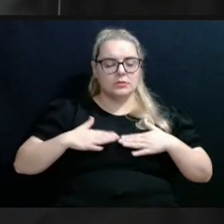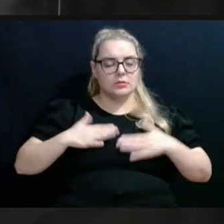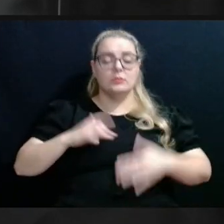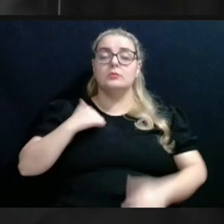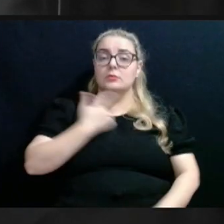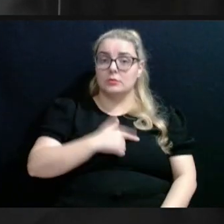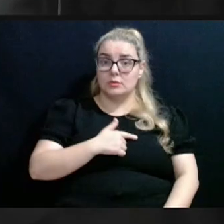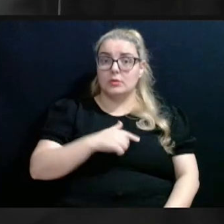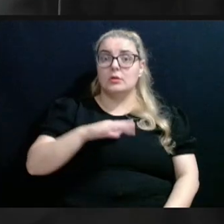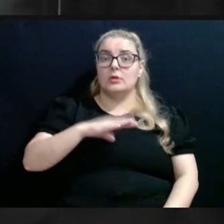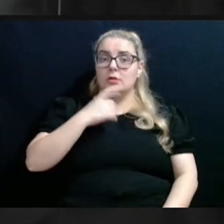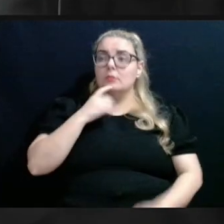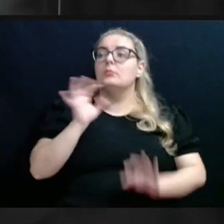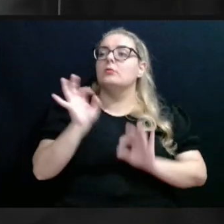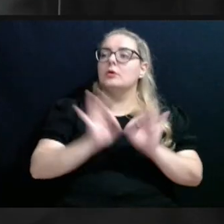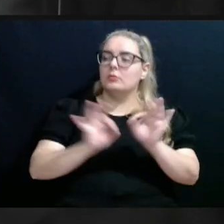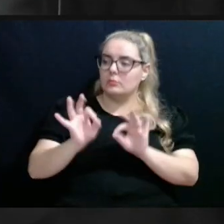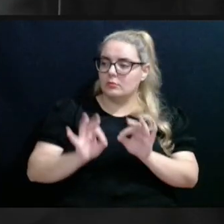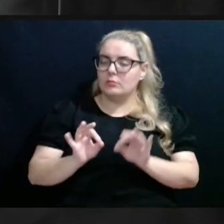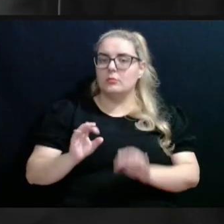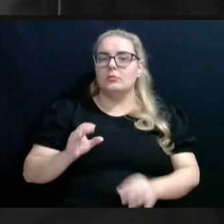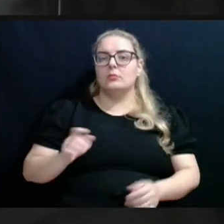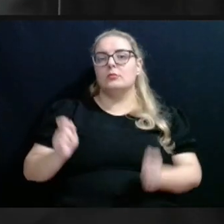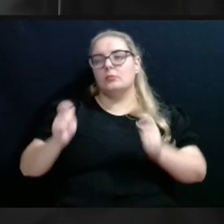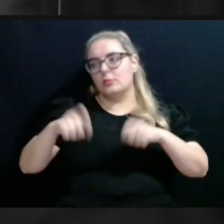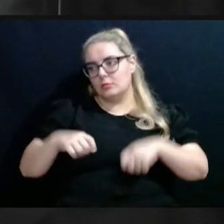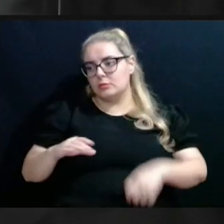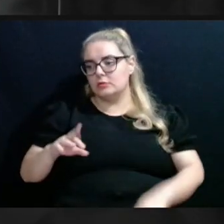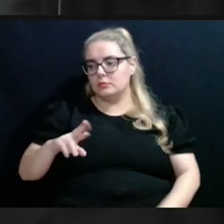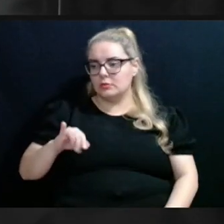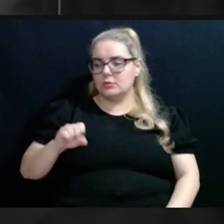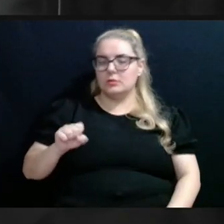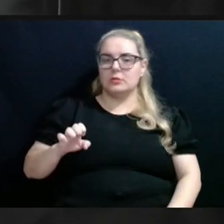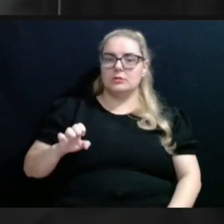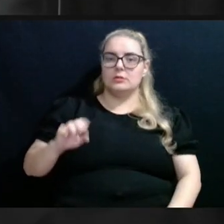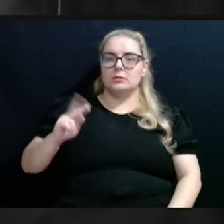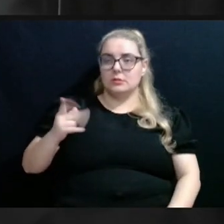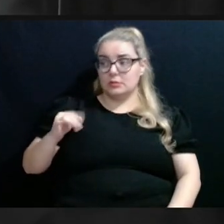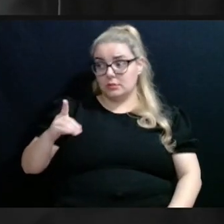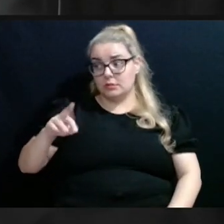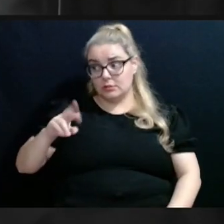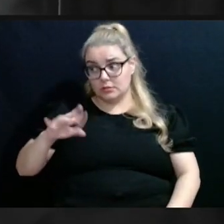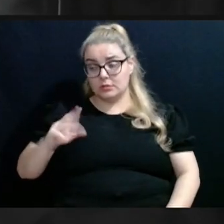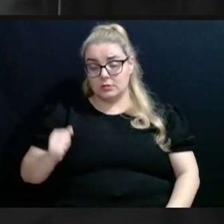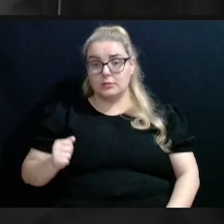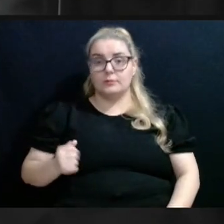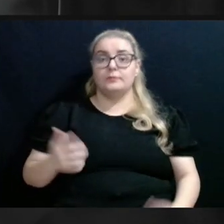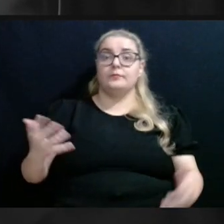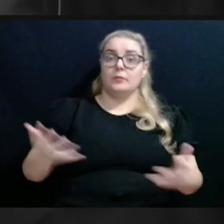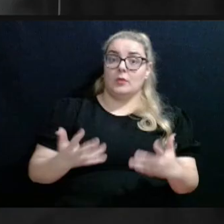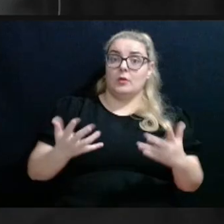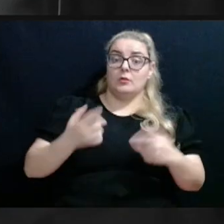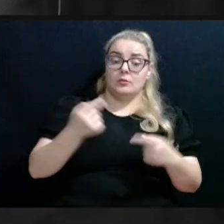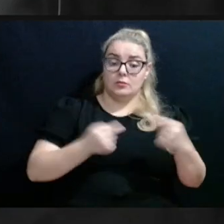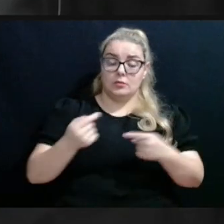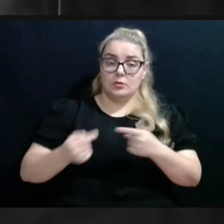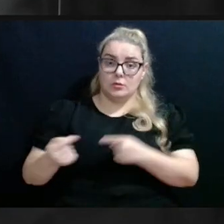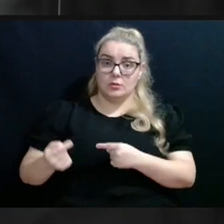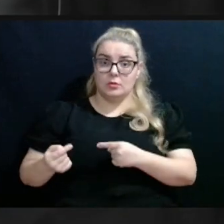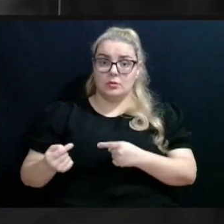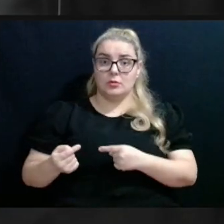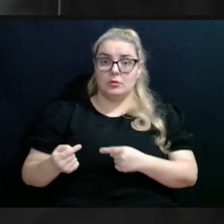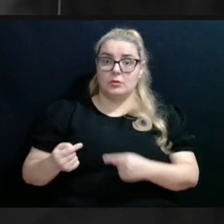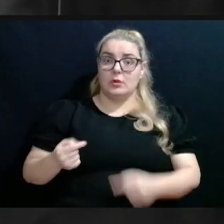Campinas está preparada para uma provável crise hídrica que virá. Ele incentivou um debate sobre a água de